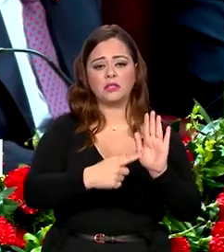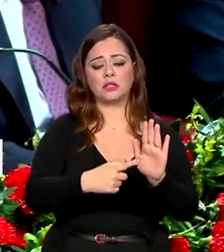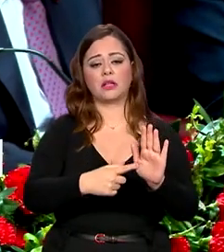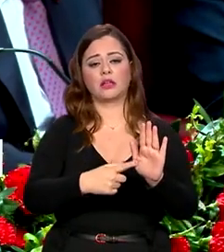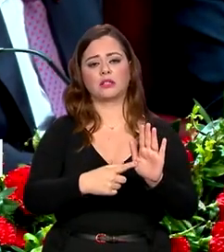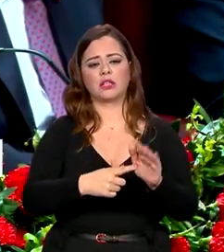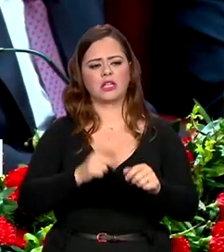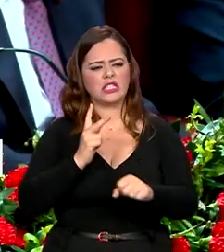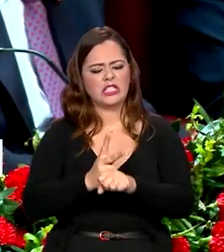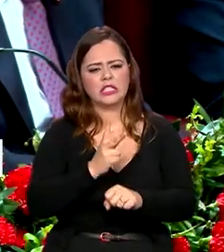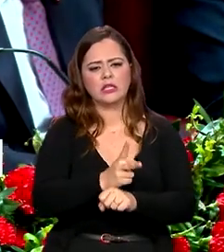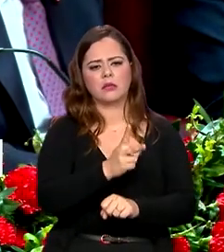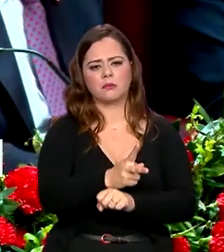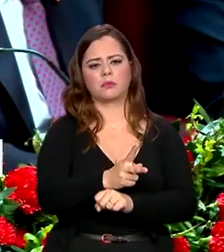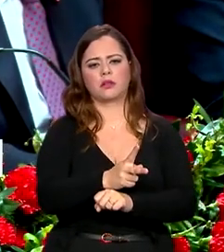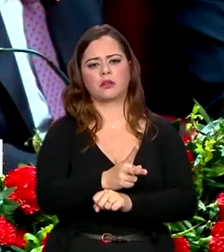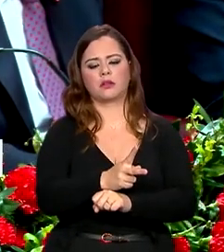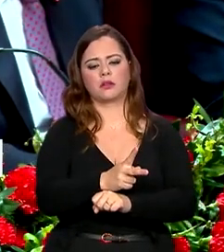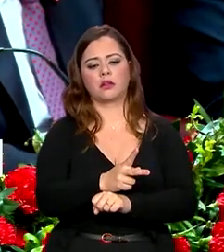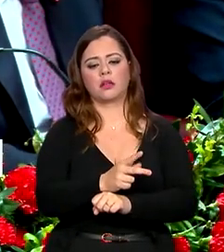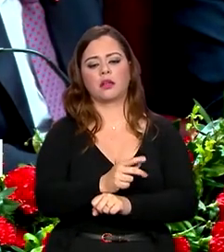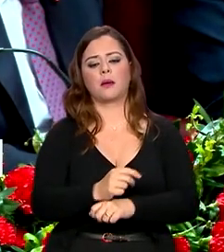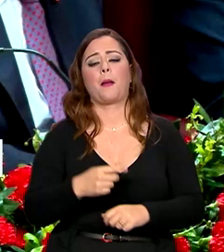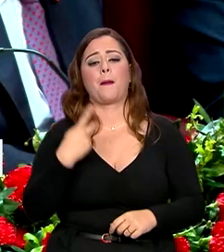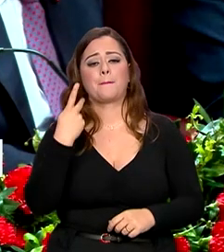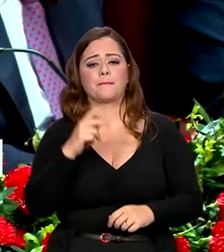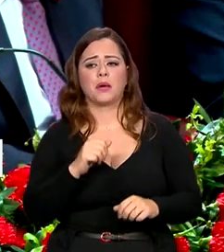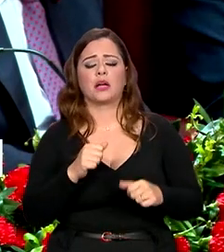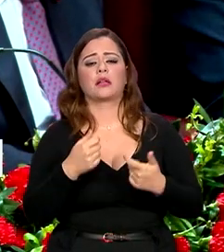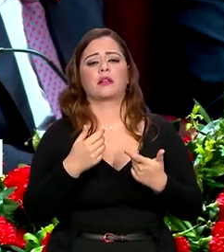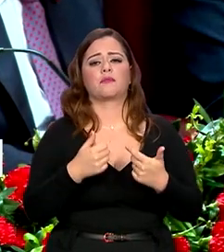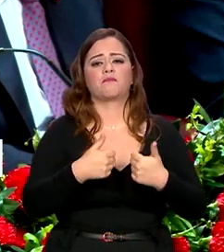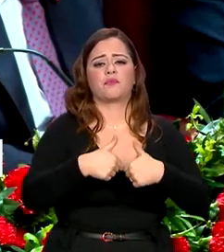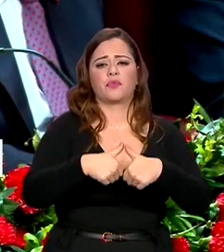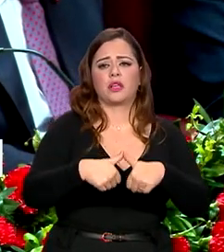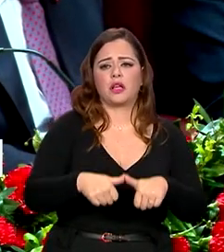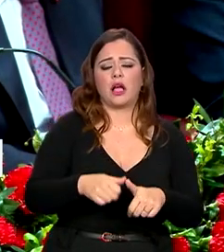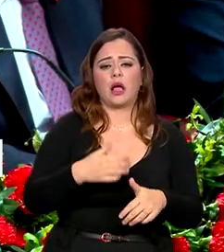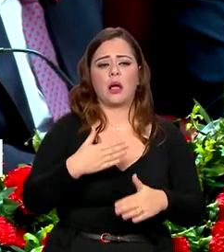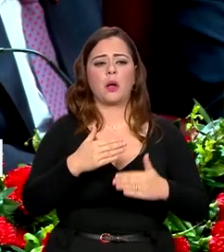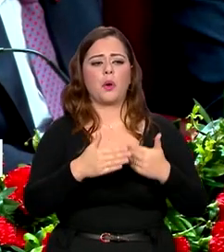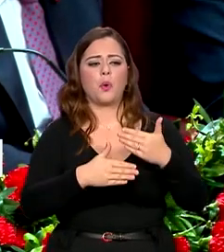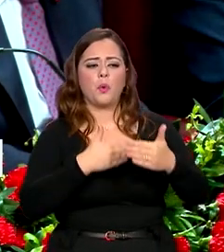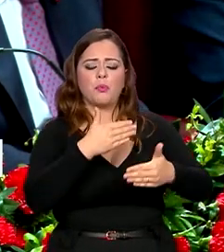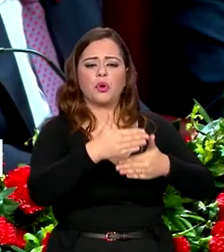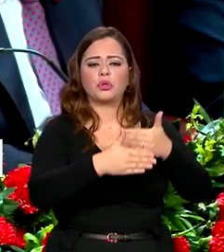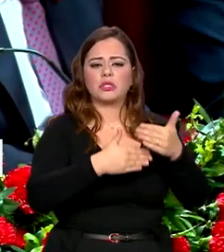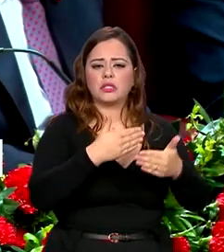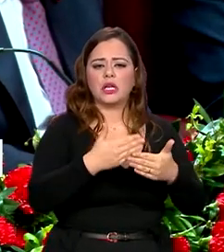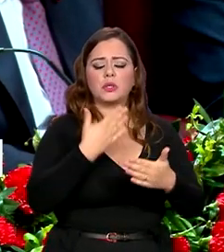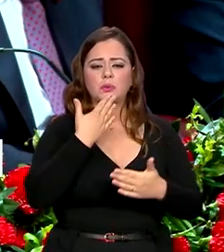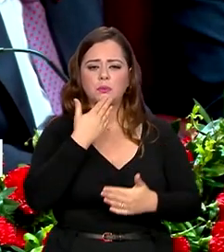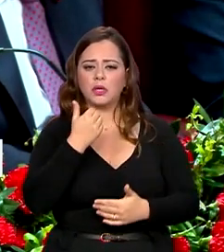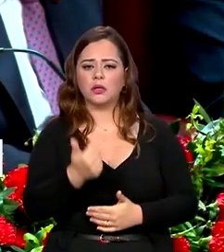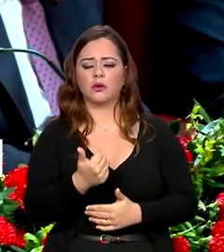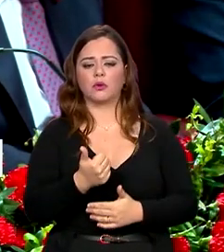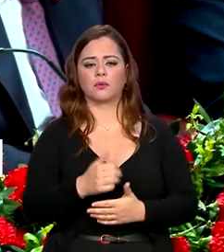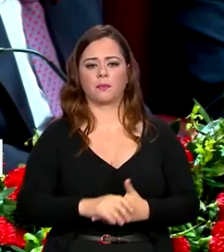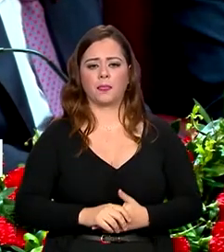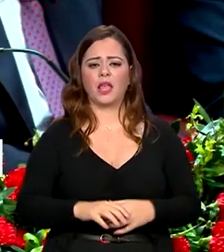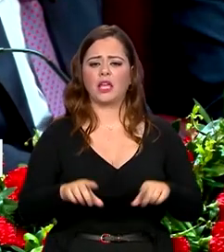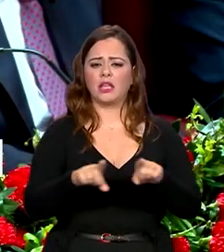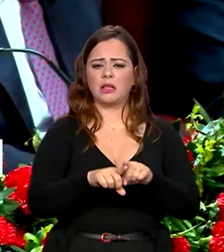forma permanente, de modo a torná-lo mais representativo em seu processo deliberativo e mais eficaz